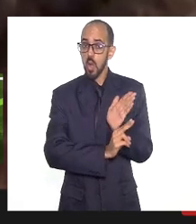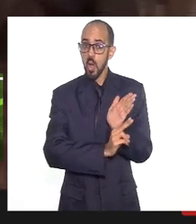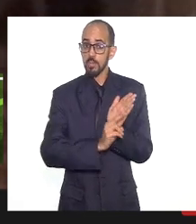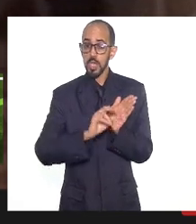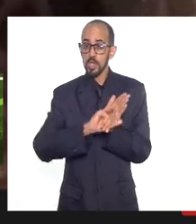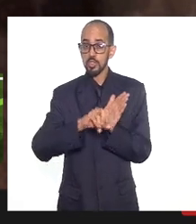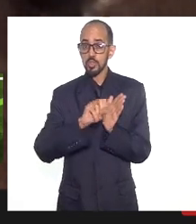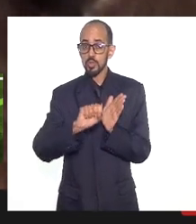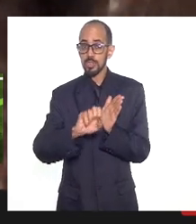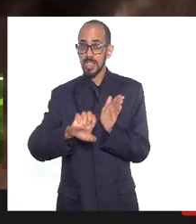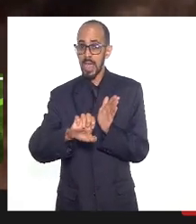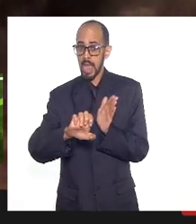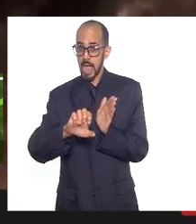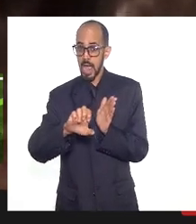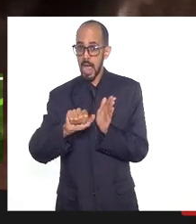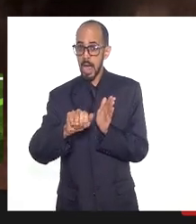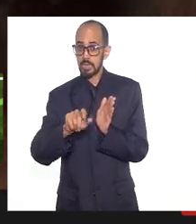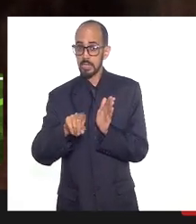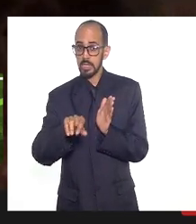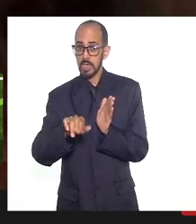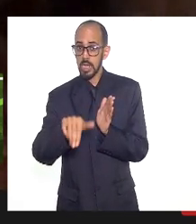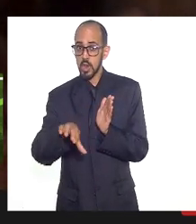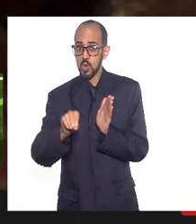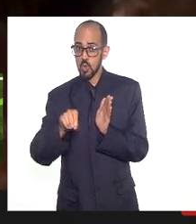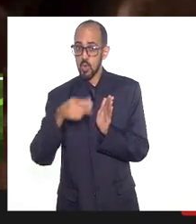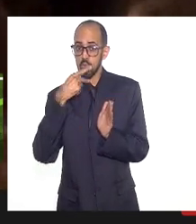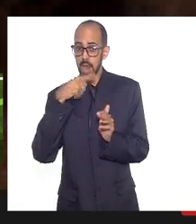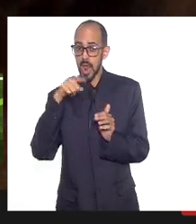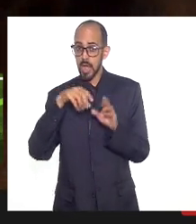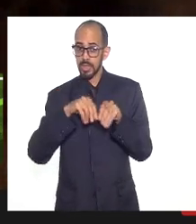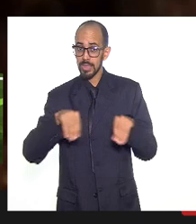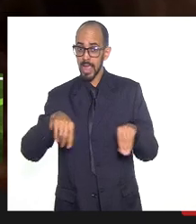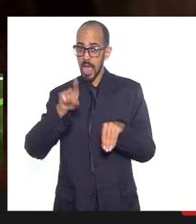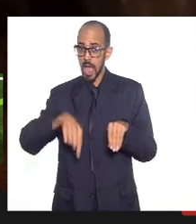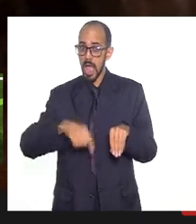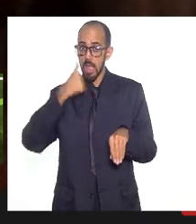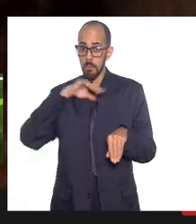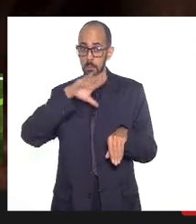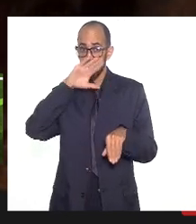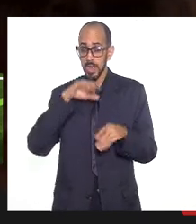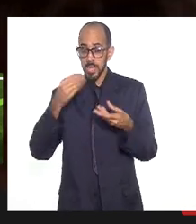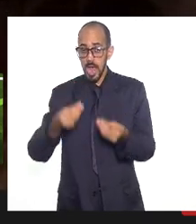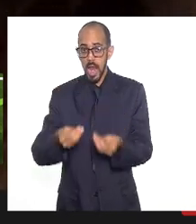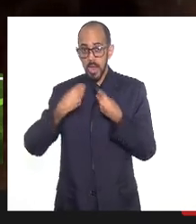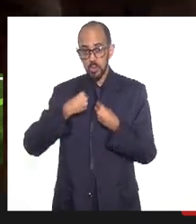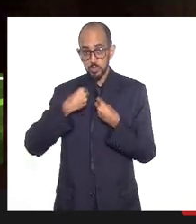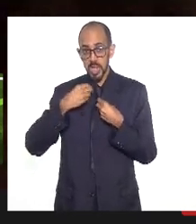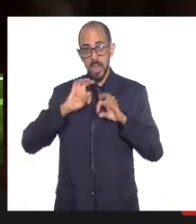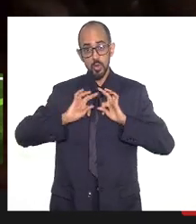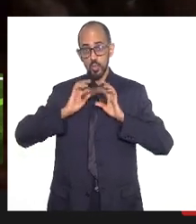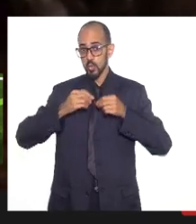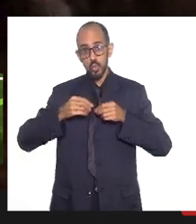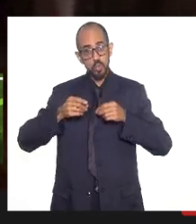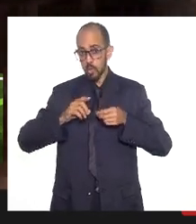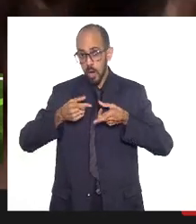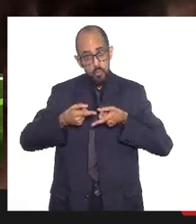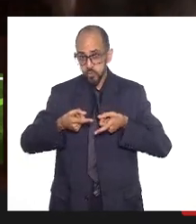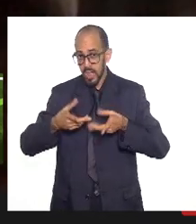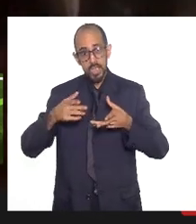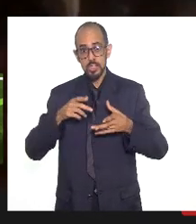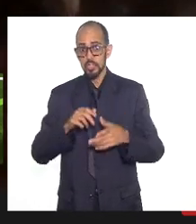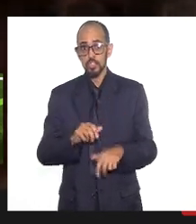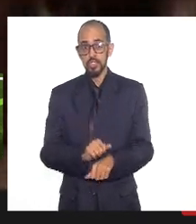do Bracuí, fala assim, terra é mãe, a terra dá tudo que a gente quer, terra não se vende.